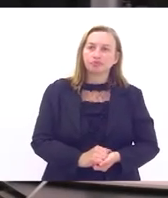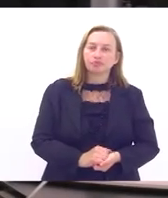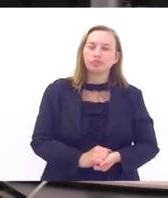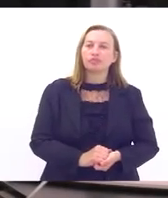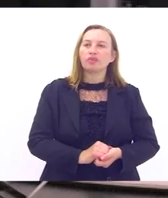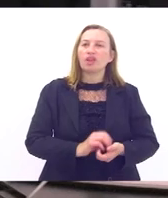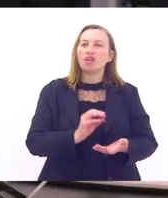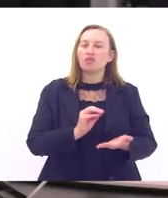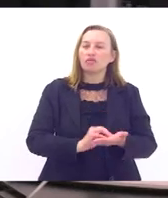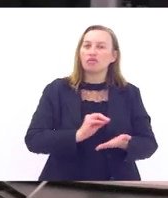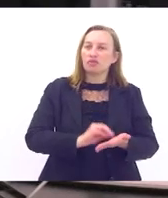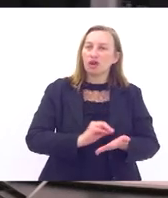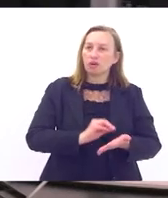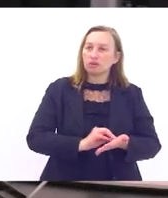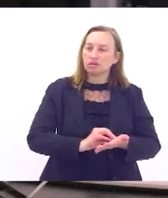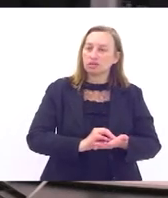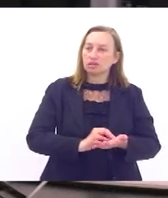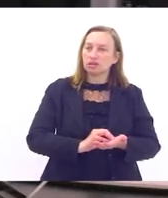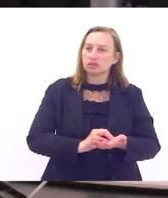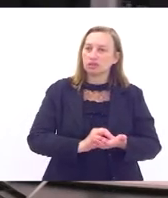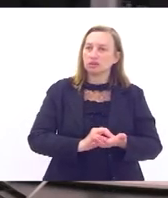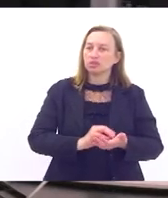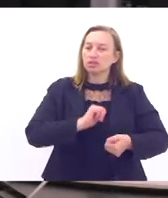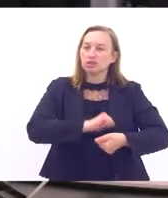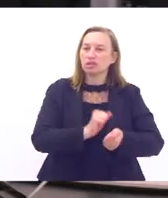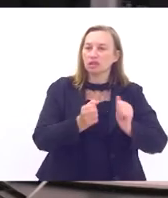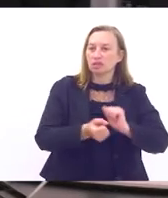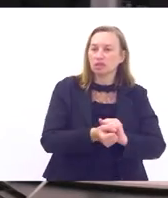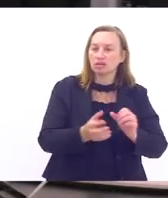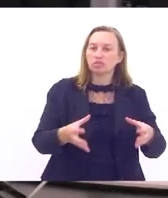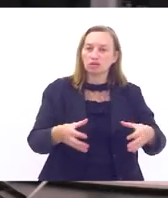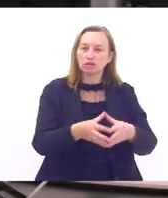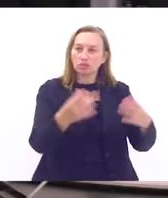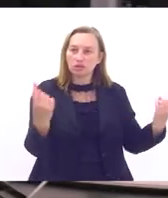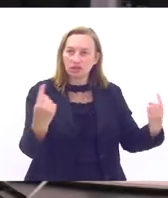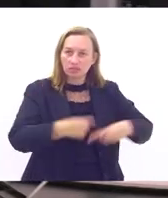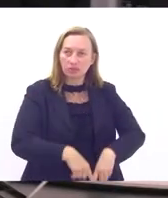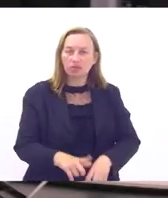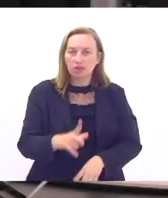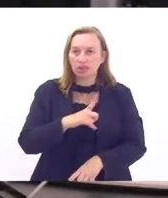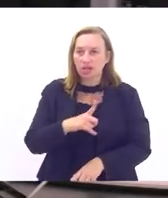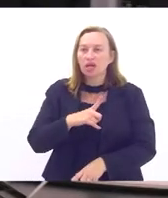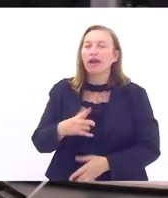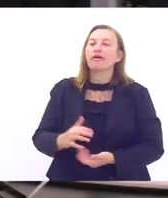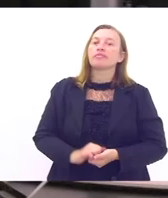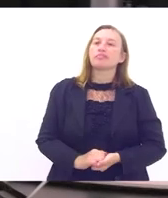composição das equipes, para o grande desafio que se coloca. Então, existem